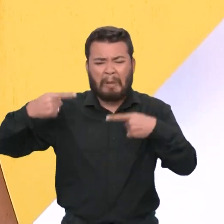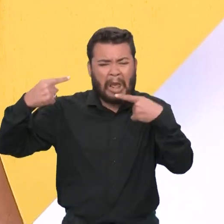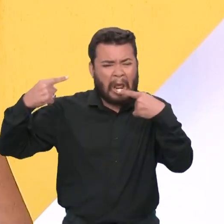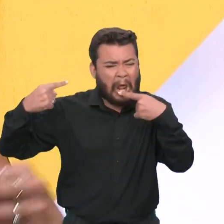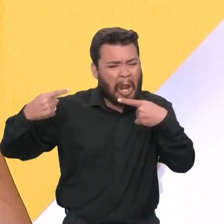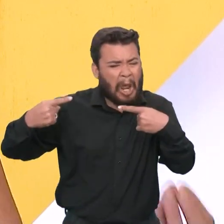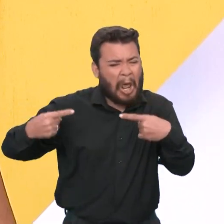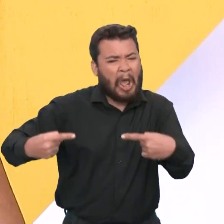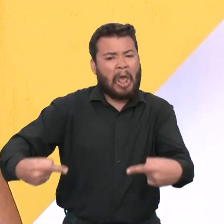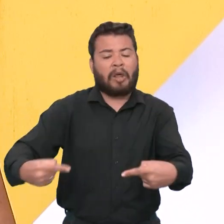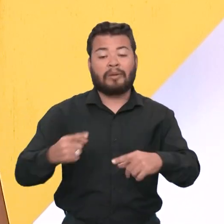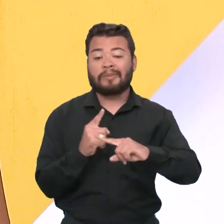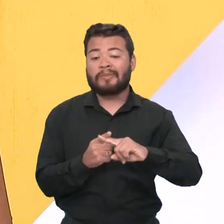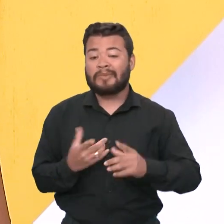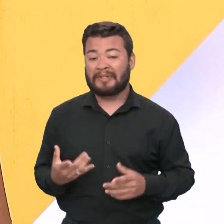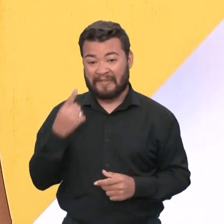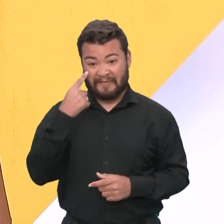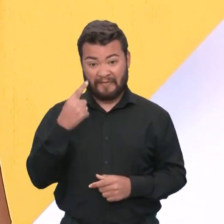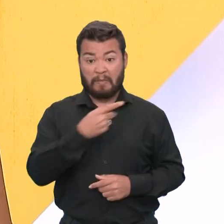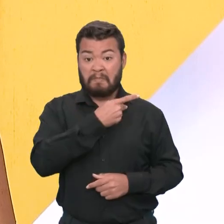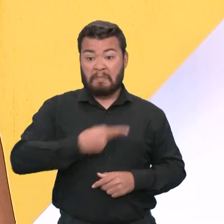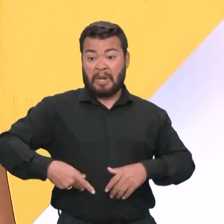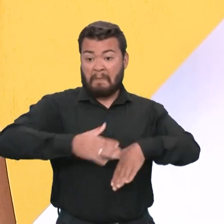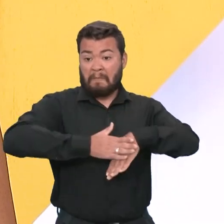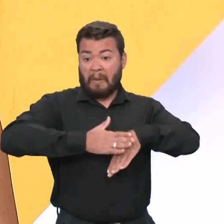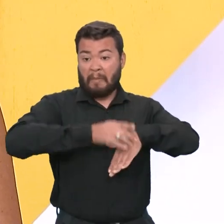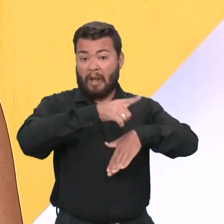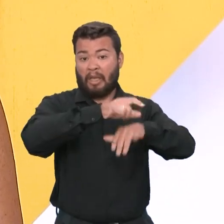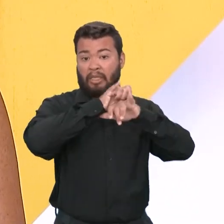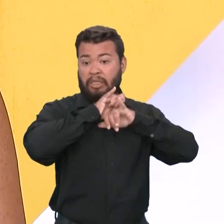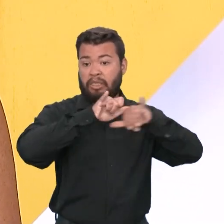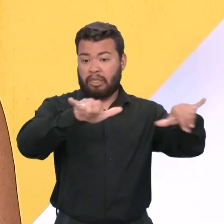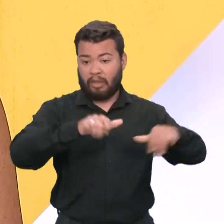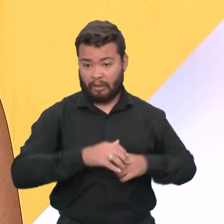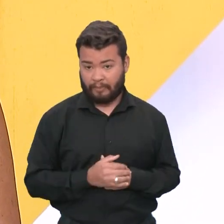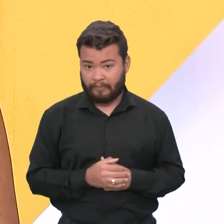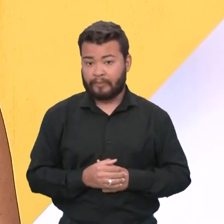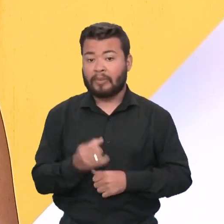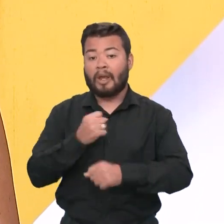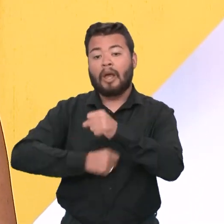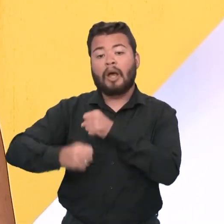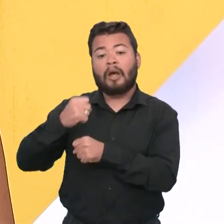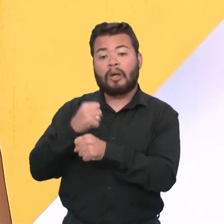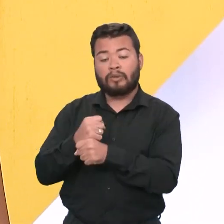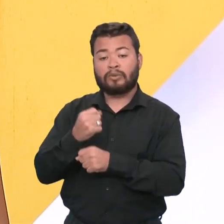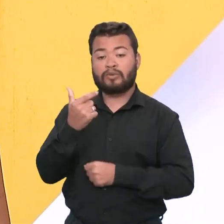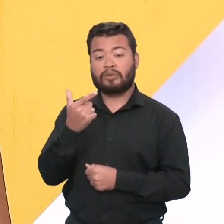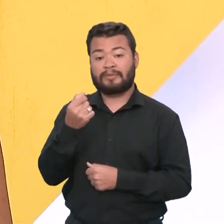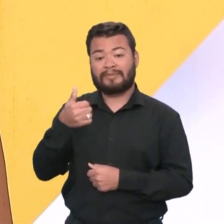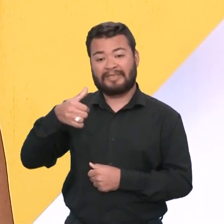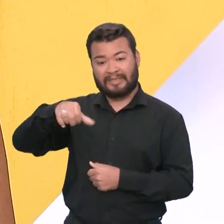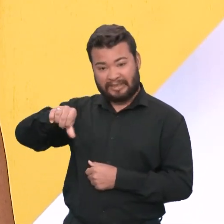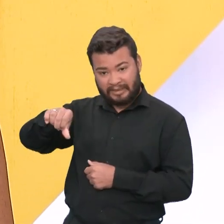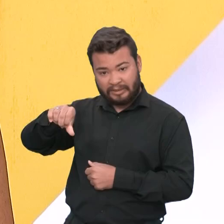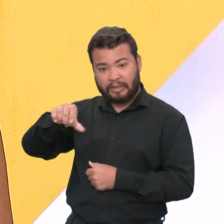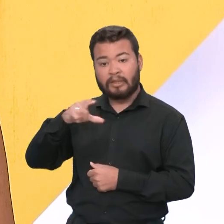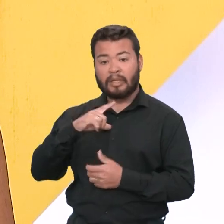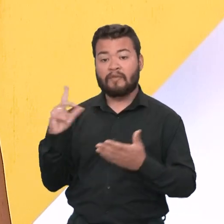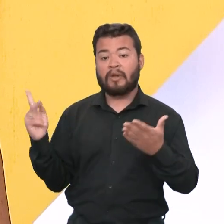porque presidencialmente você tem esse parecer. Em 2019, a gente tem o caso do